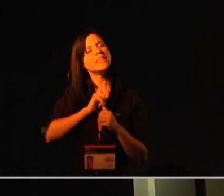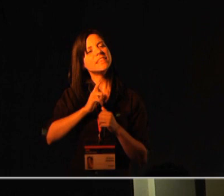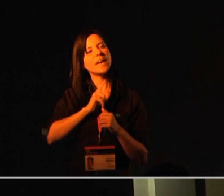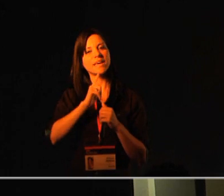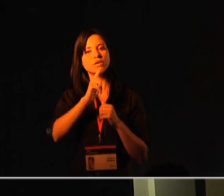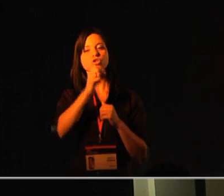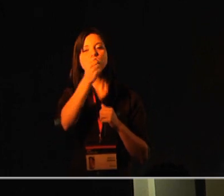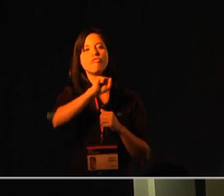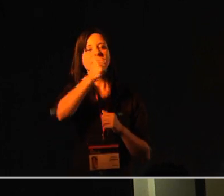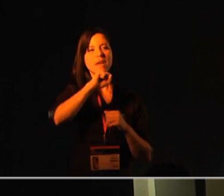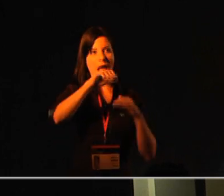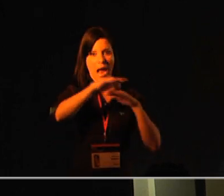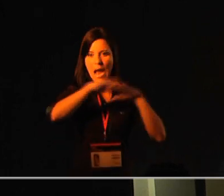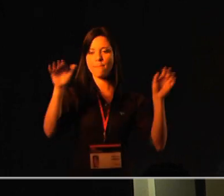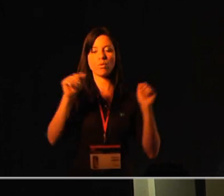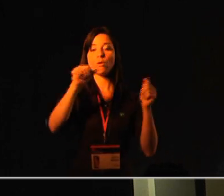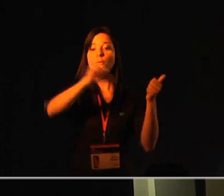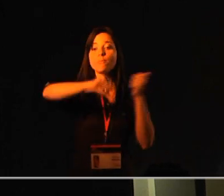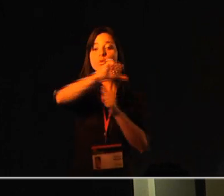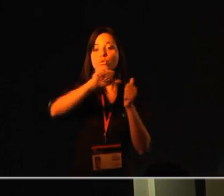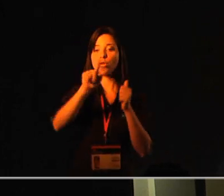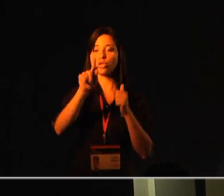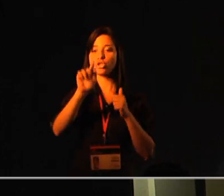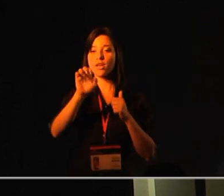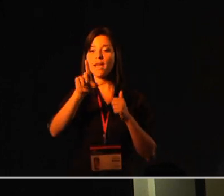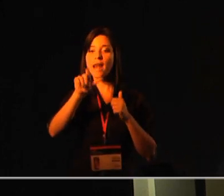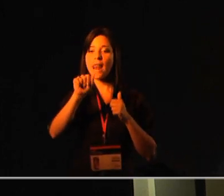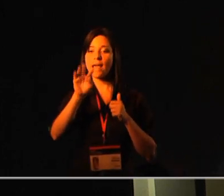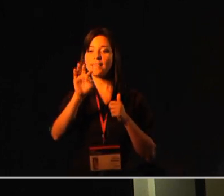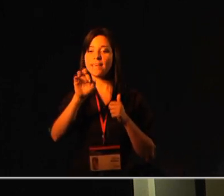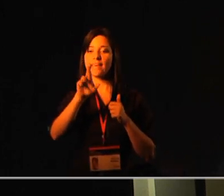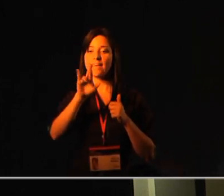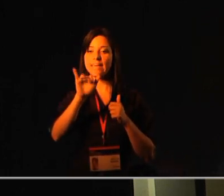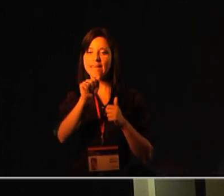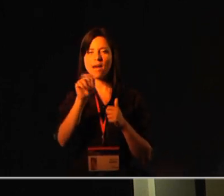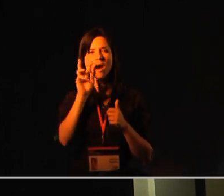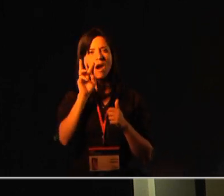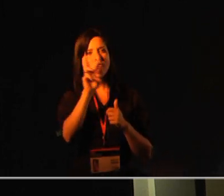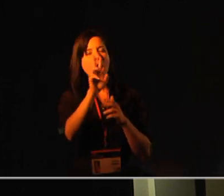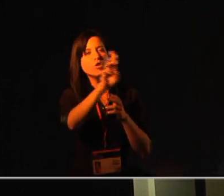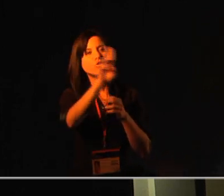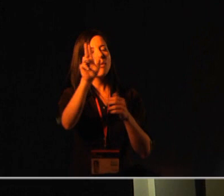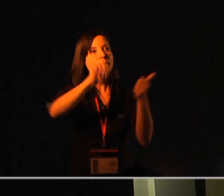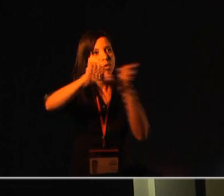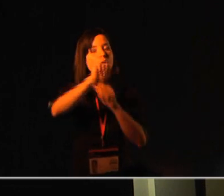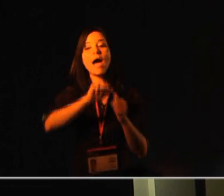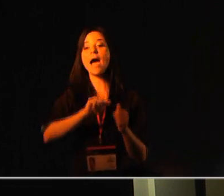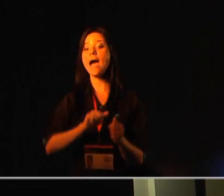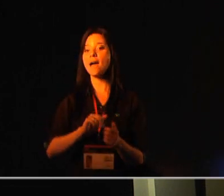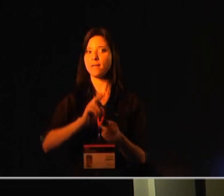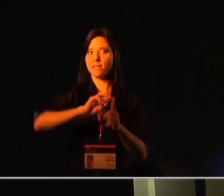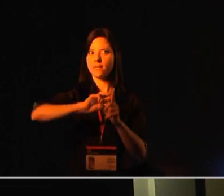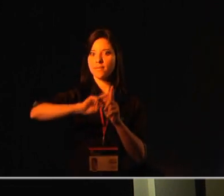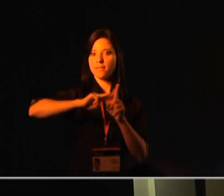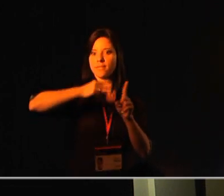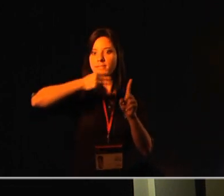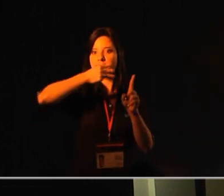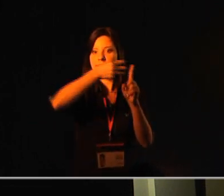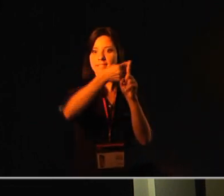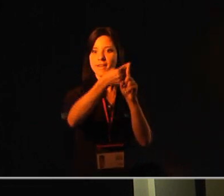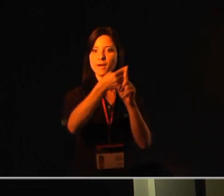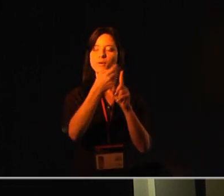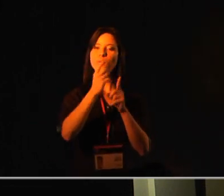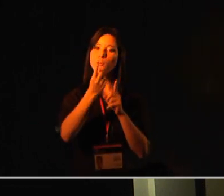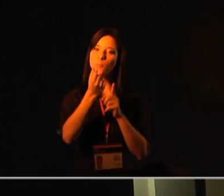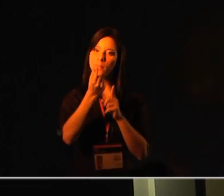gelateria. Eles mudaram de nome e triplicaram o preço do sorvete. Porque hoje em dia o sorvete duas bolas é mais caro que o pendrive 2 GB.